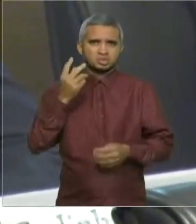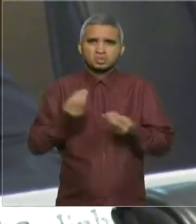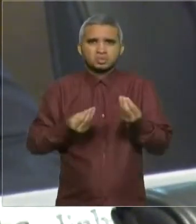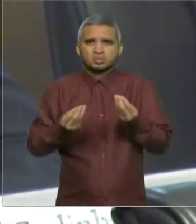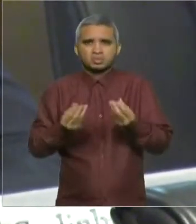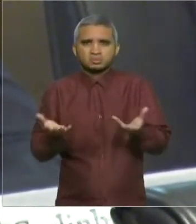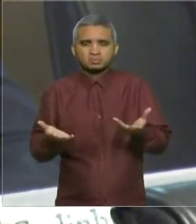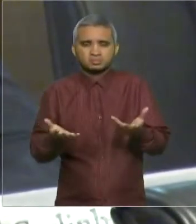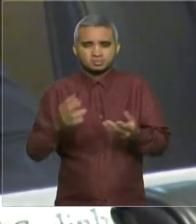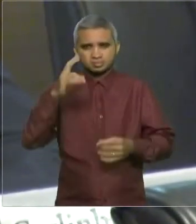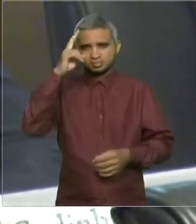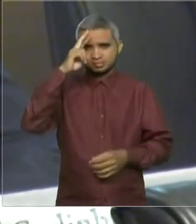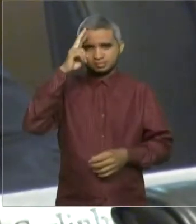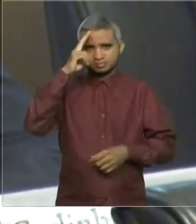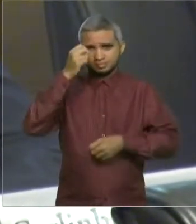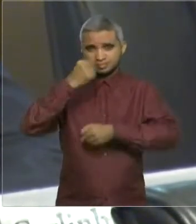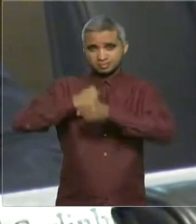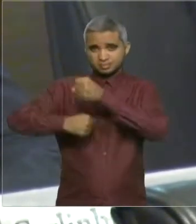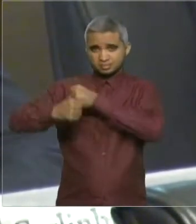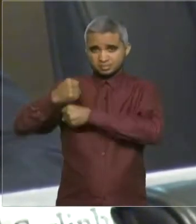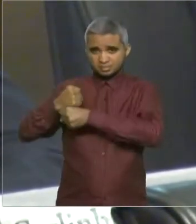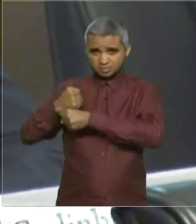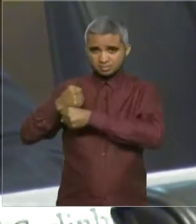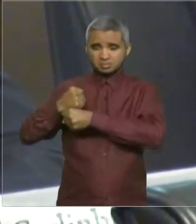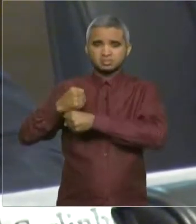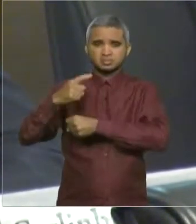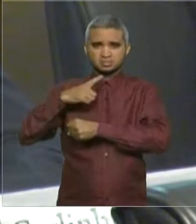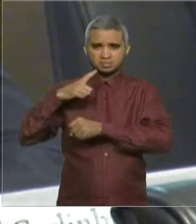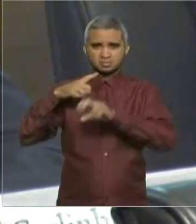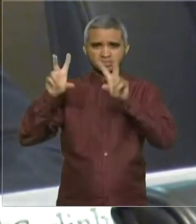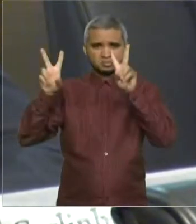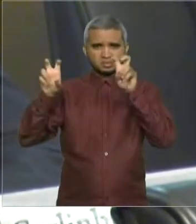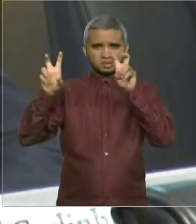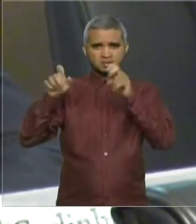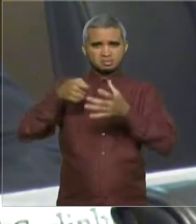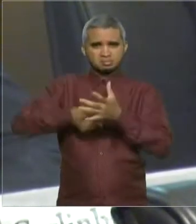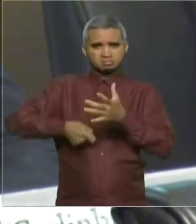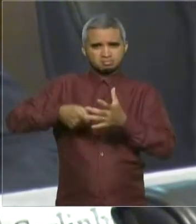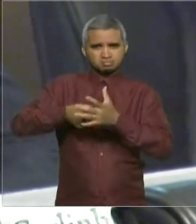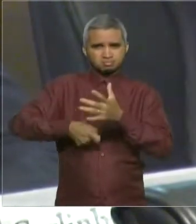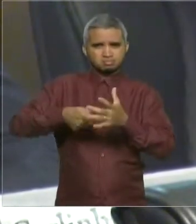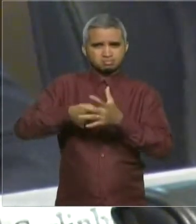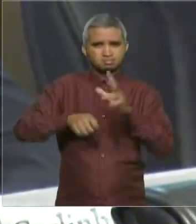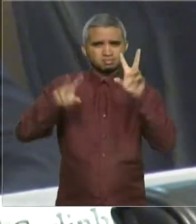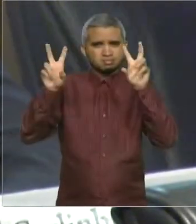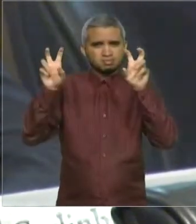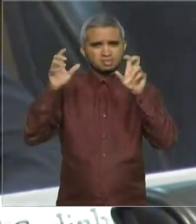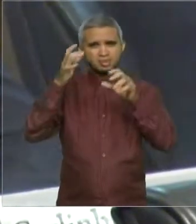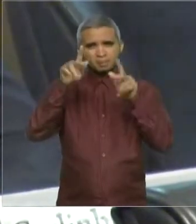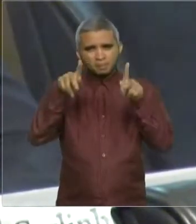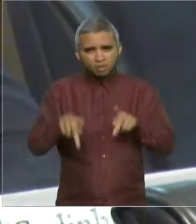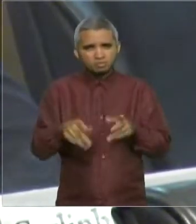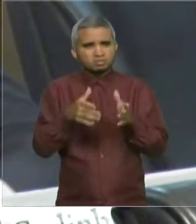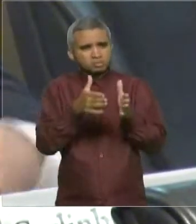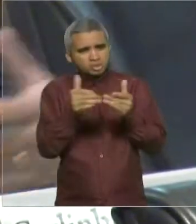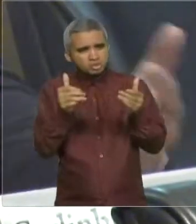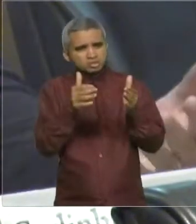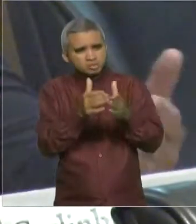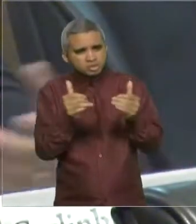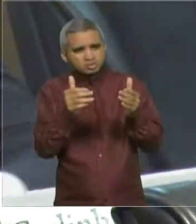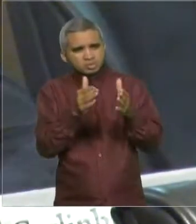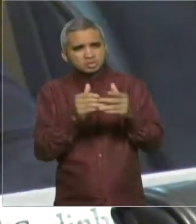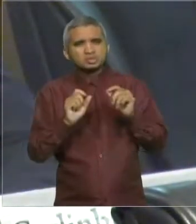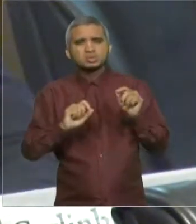dos itens mais cobrados pela oposição, nos debates, pela população, era exatamente esse, mostrando que era